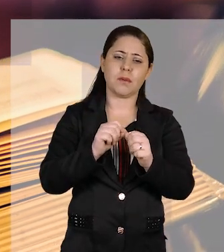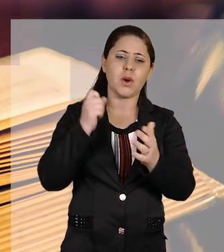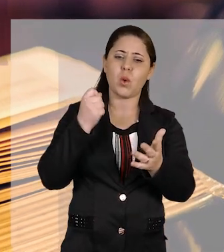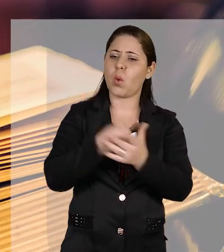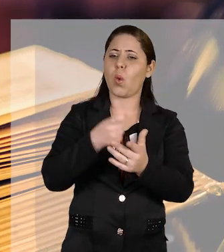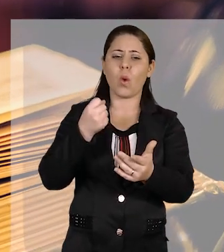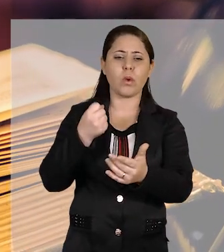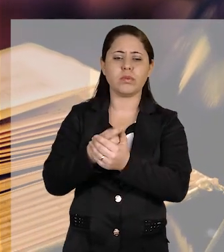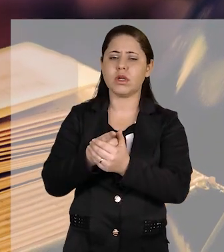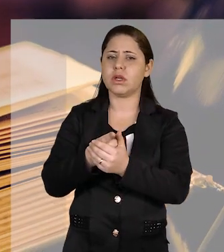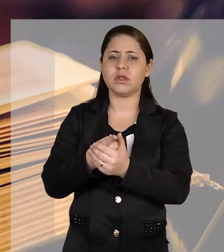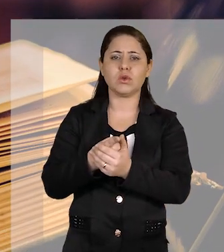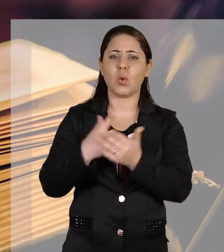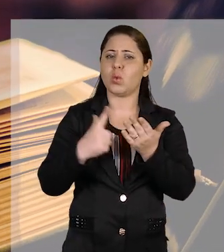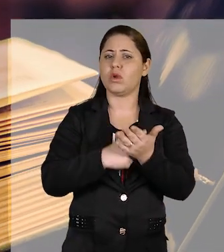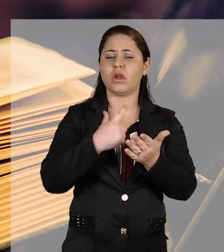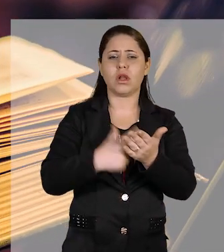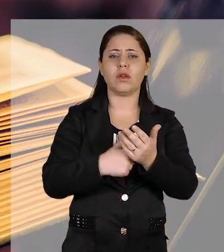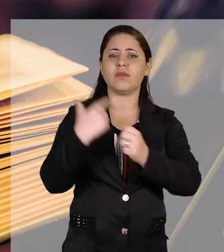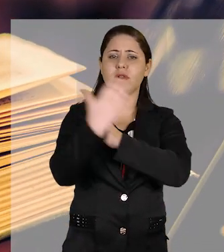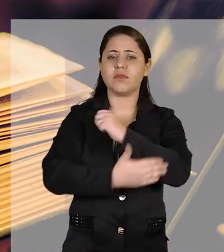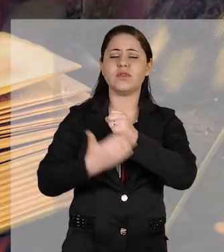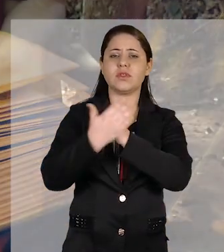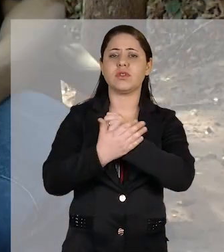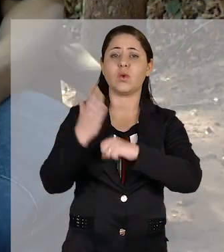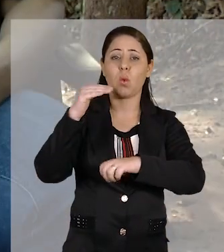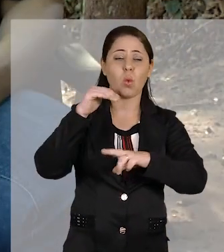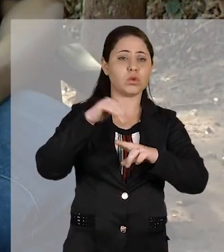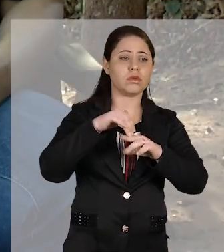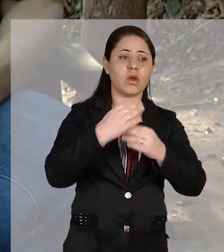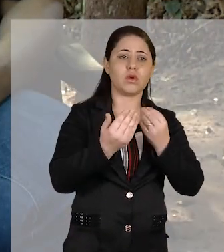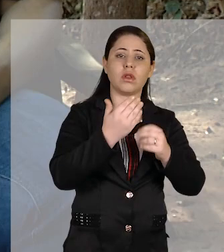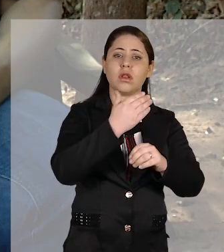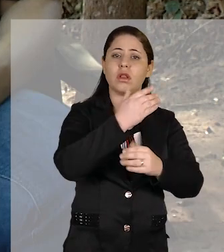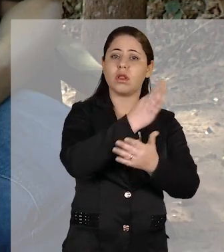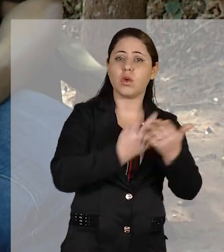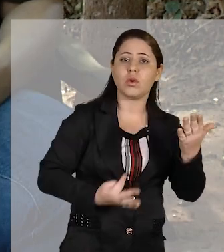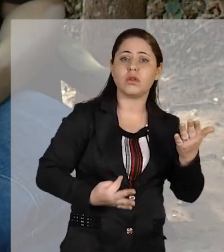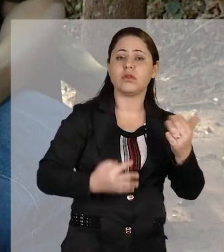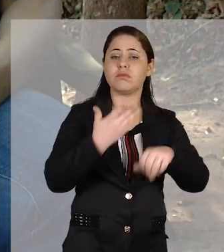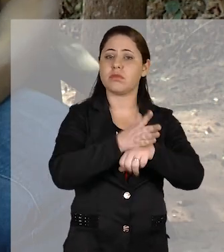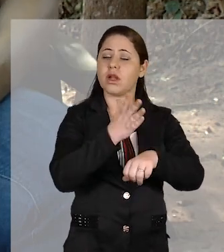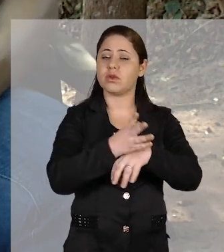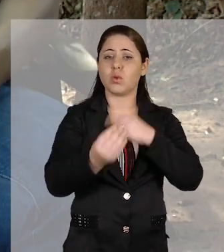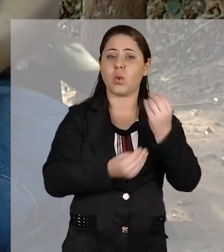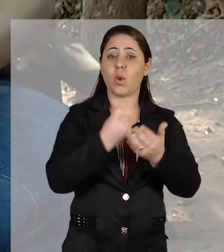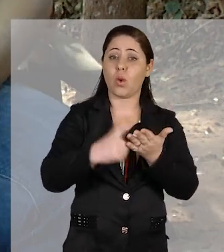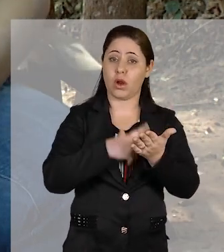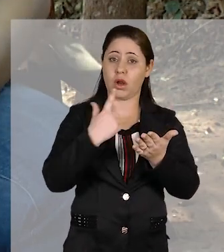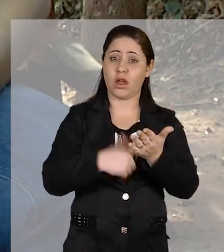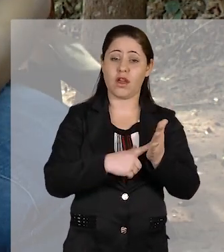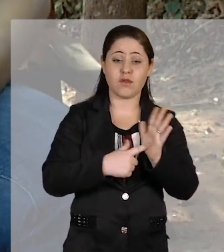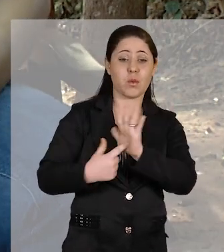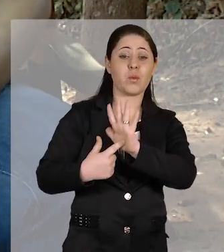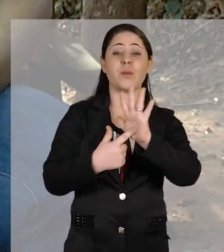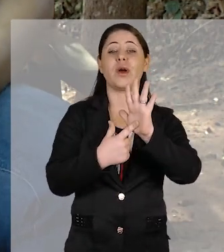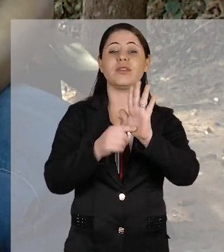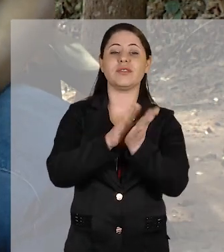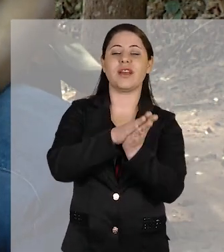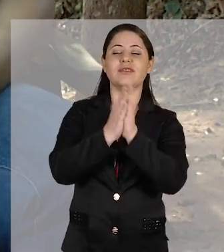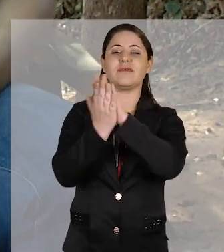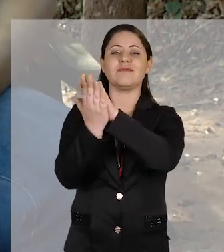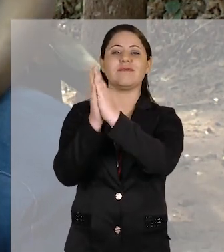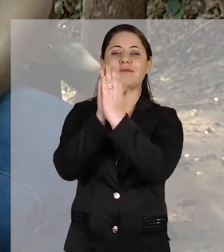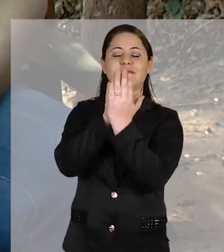adquirindo, né, o Manual da Defesa em Ato Infracional, Teoria e Prática? O livro... Mostrar novamente aqui a capa,